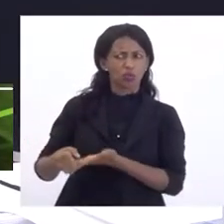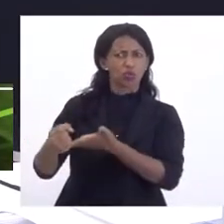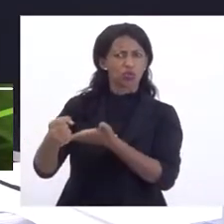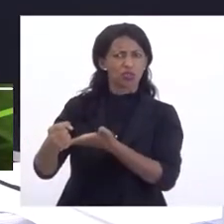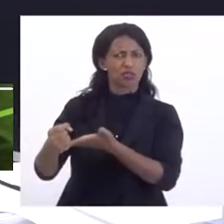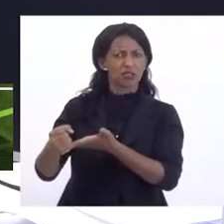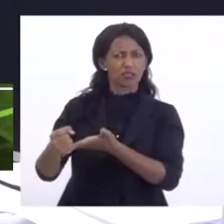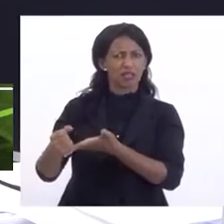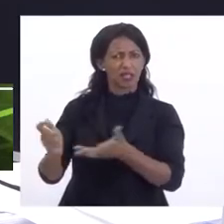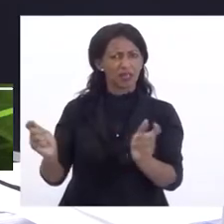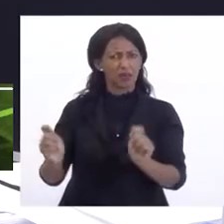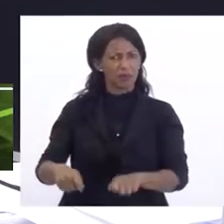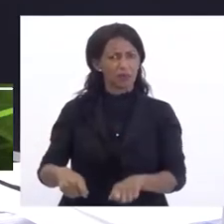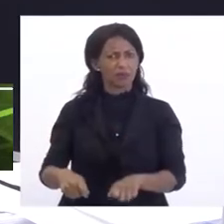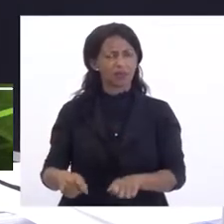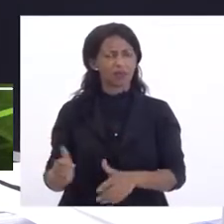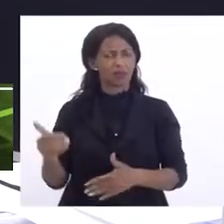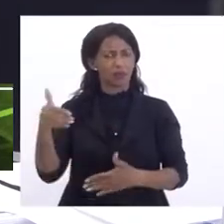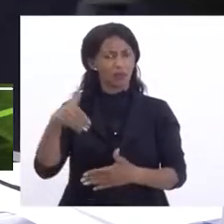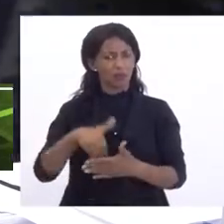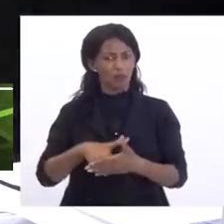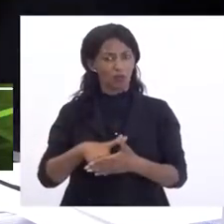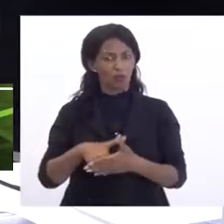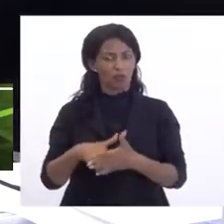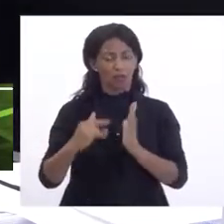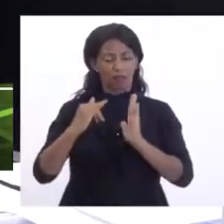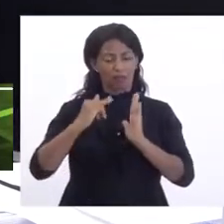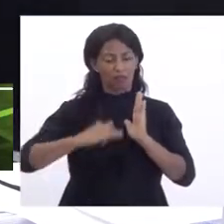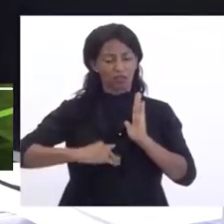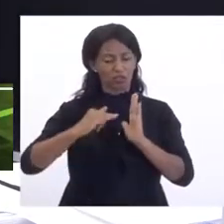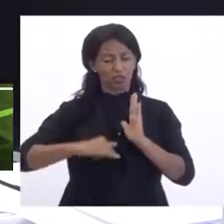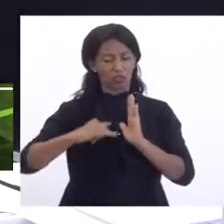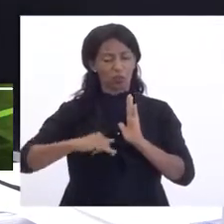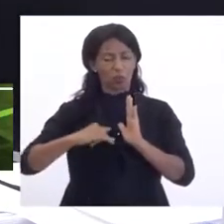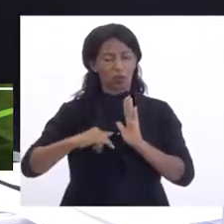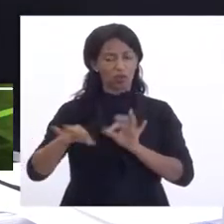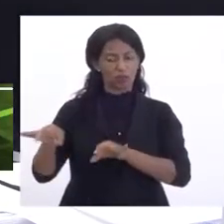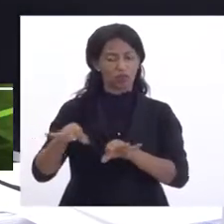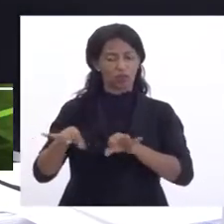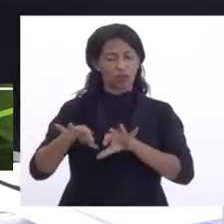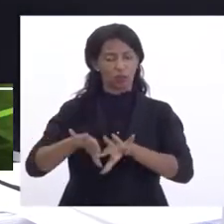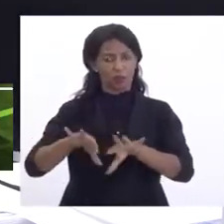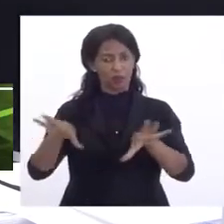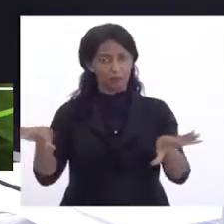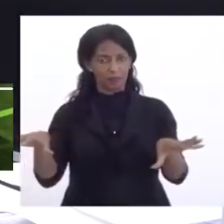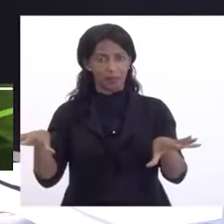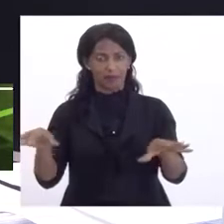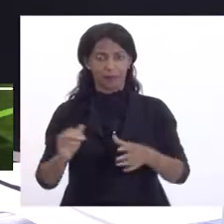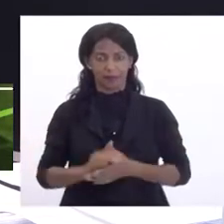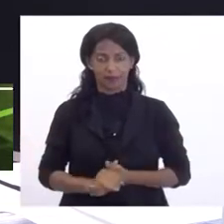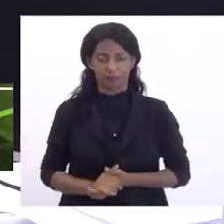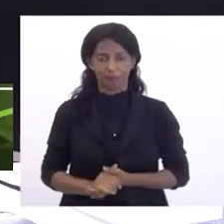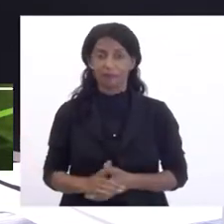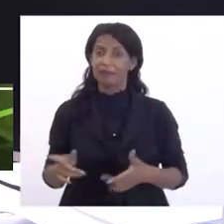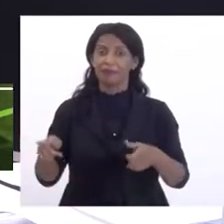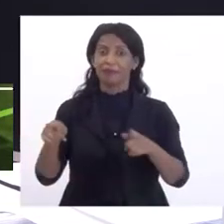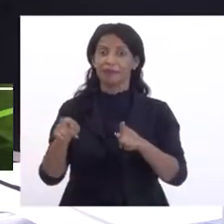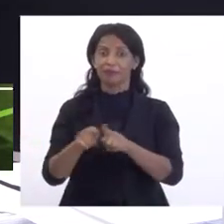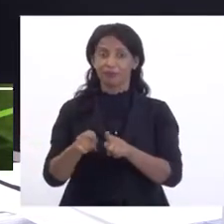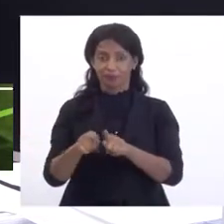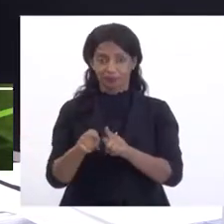que possamos votar as contas de forma separada, deputada. Além do